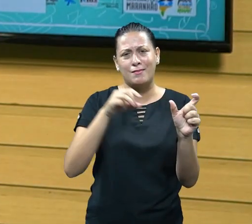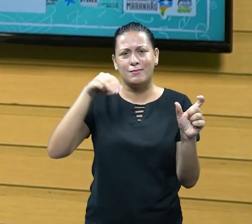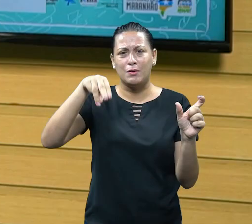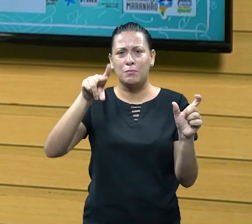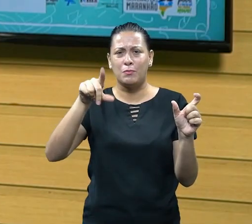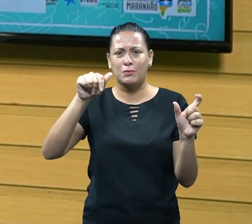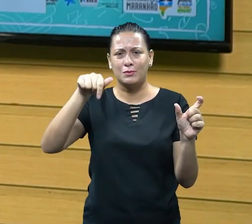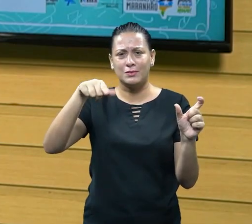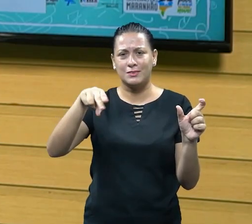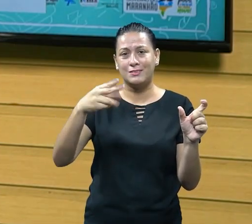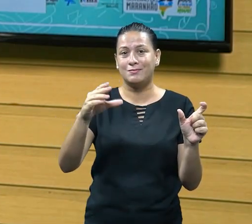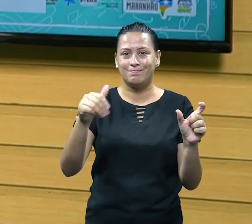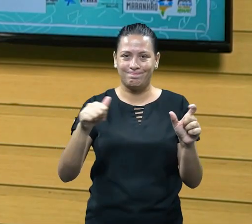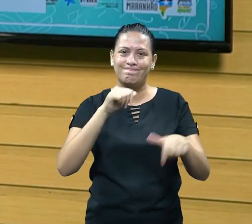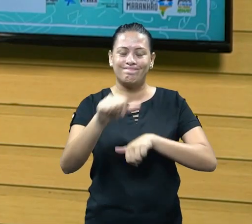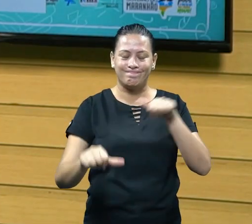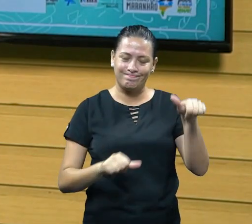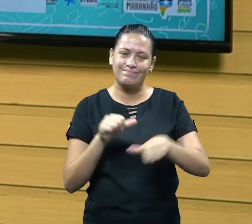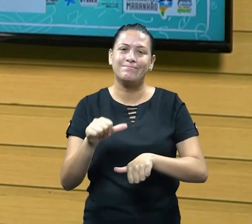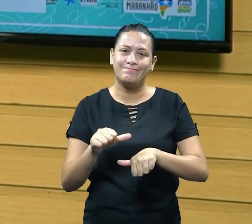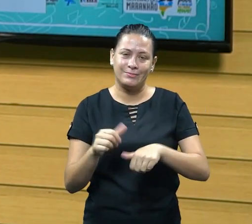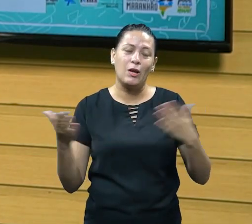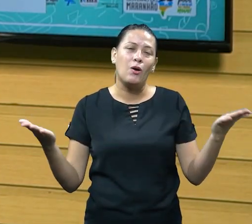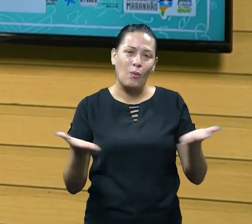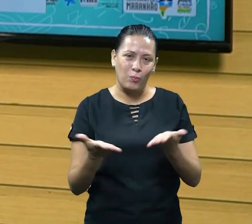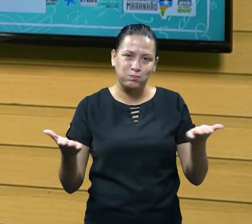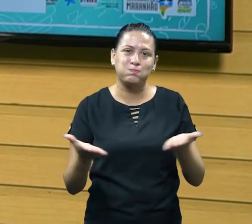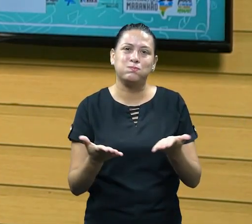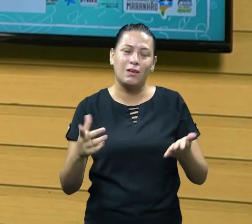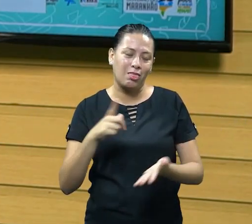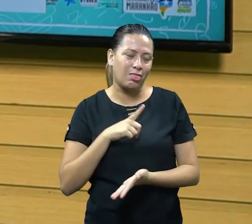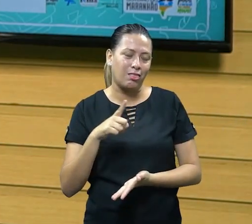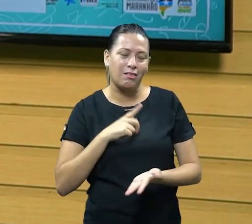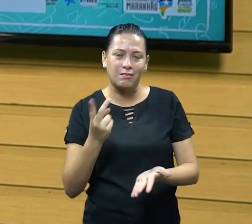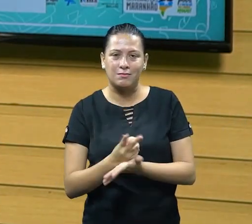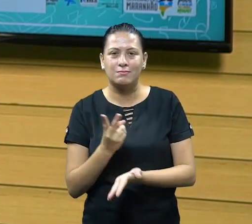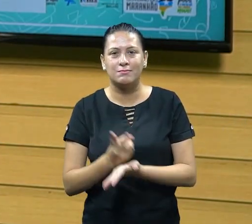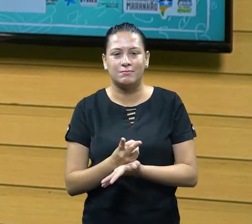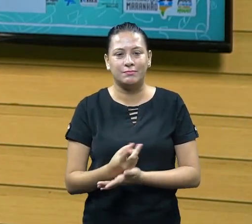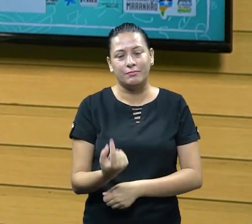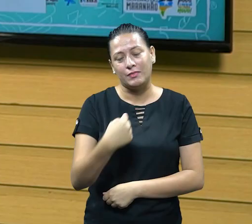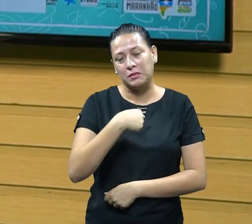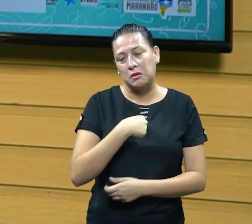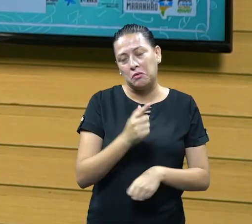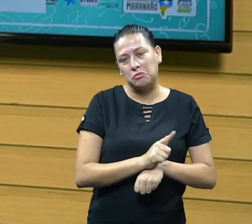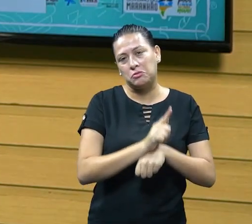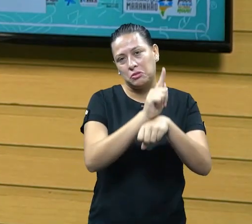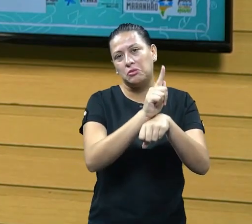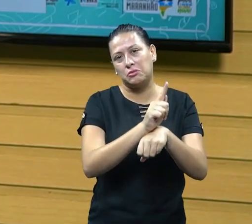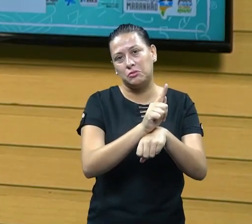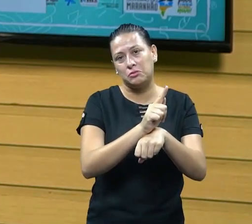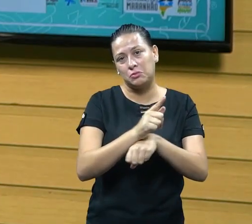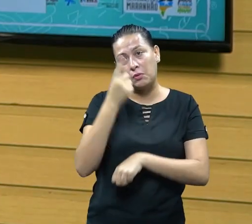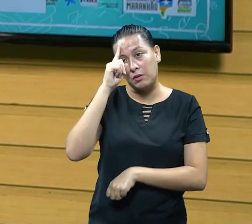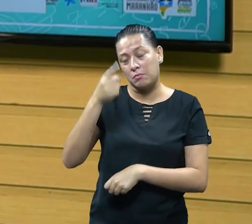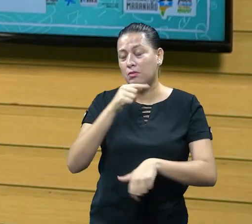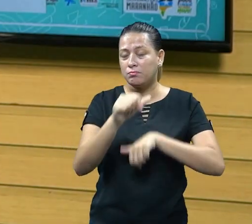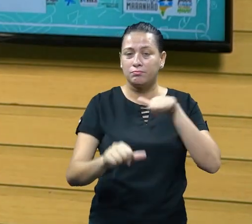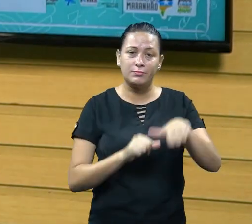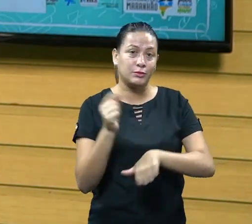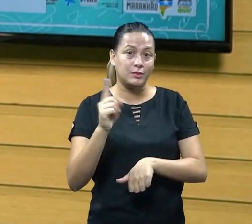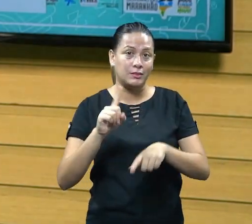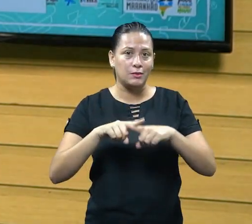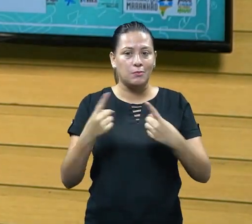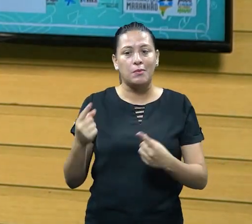de tudo isso que eu já falei, as mudanças vão ser cada vez mais constantes, mais frequentes. Aí eu preciso estar me preparando, que muitas das vezes não sou eu, enquanto gestor, que determina